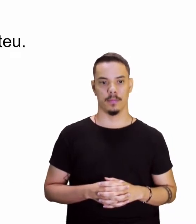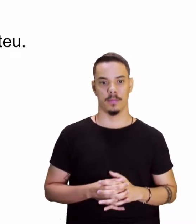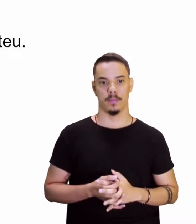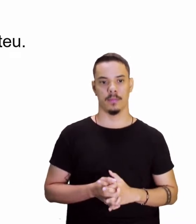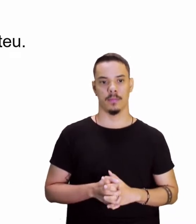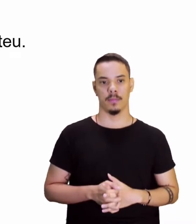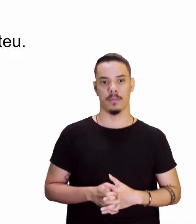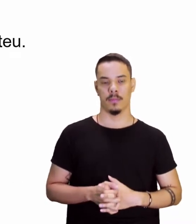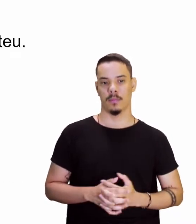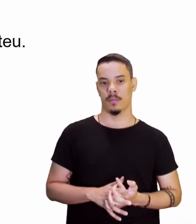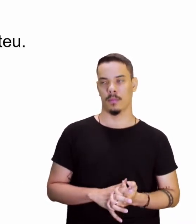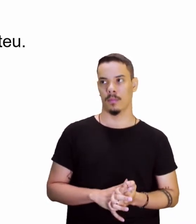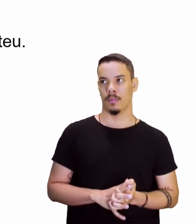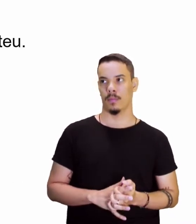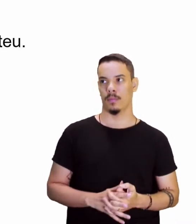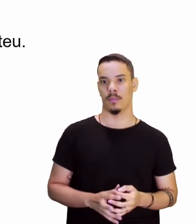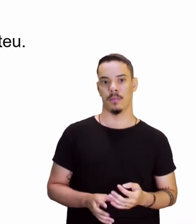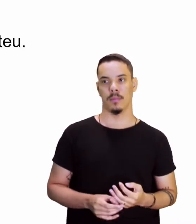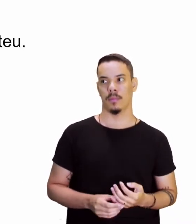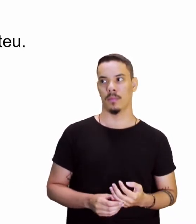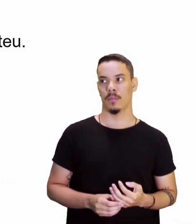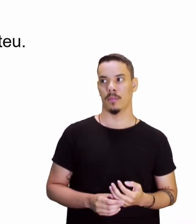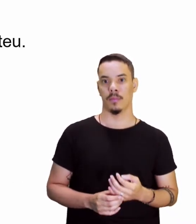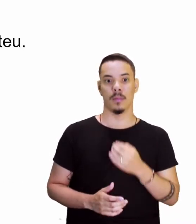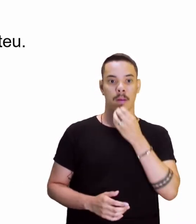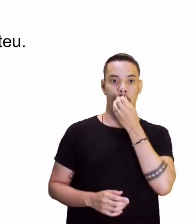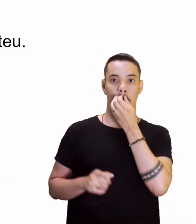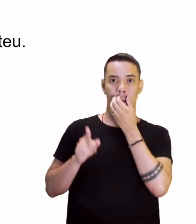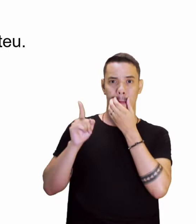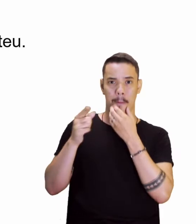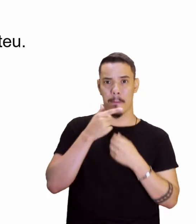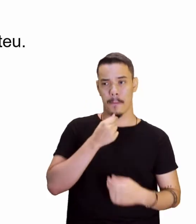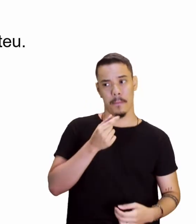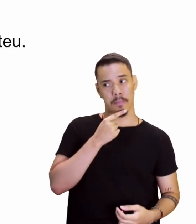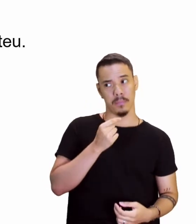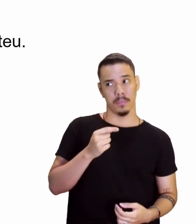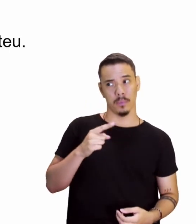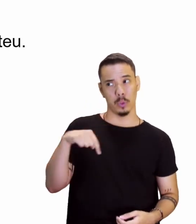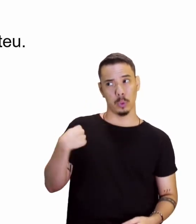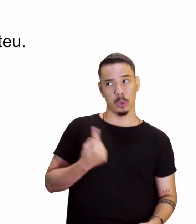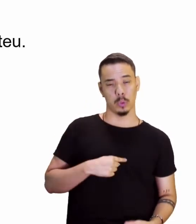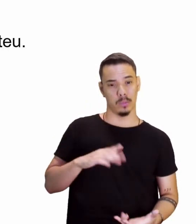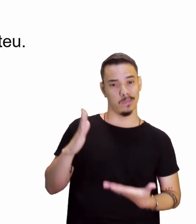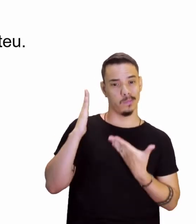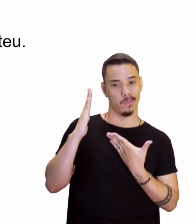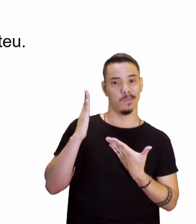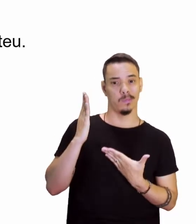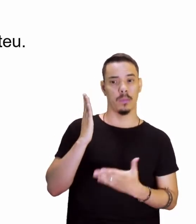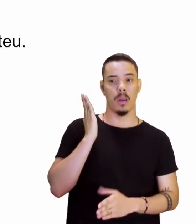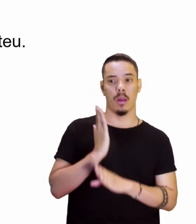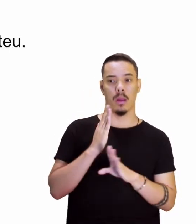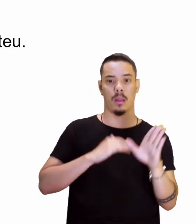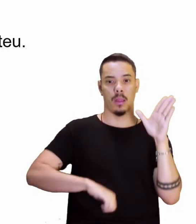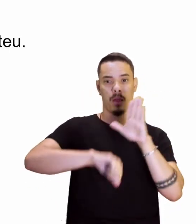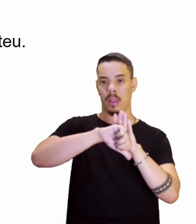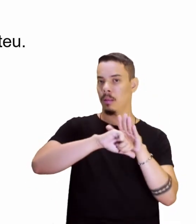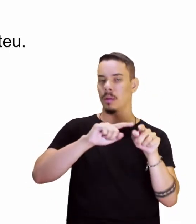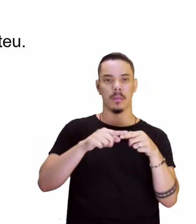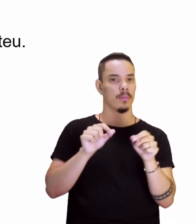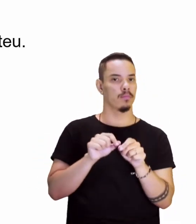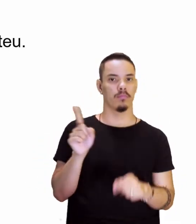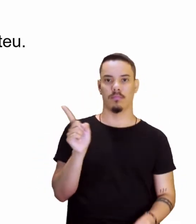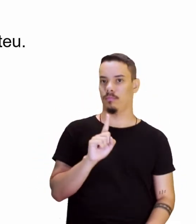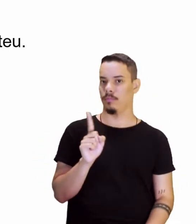seguinte, ó. Ele era suspeito por um crime que não